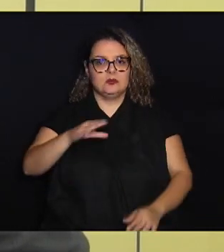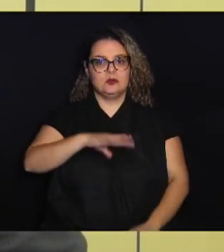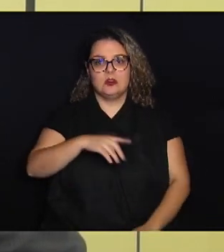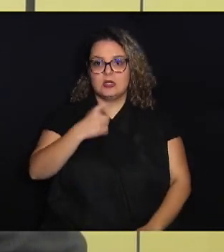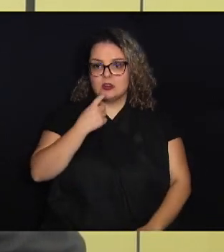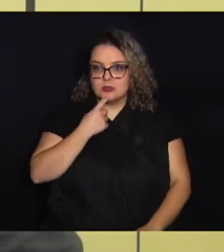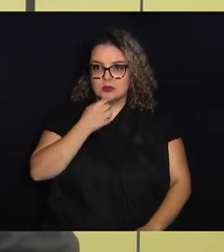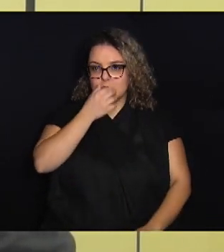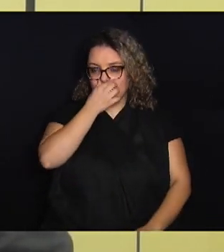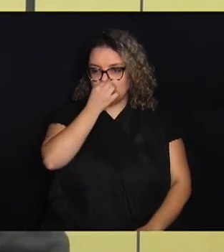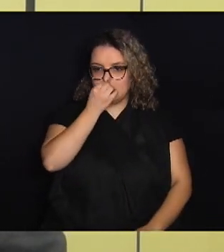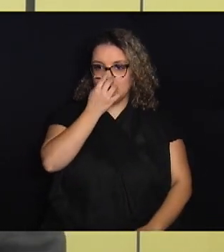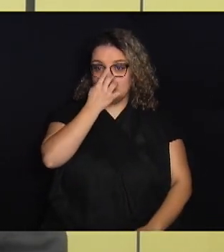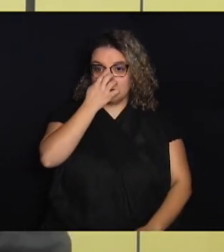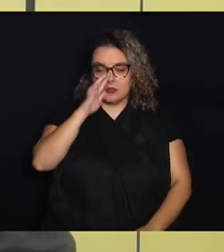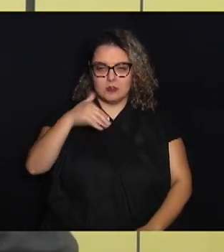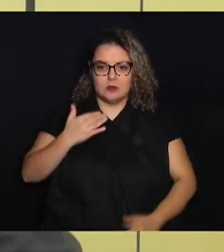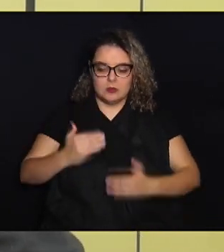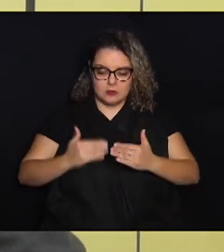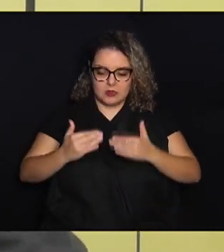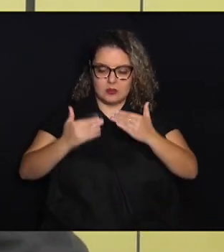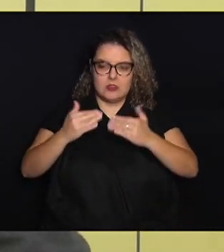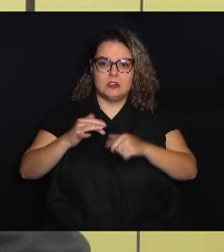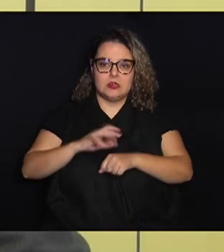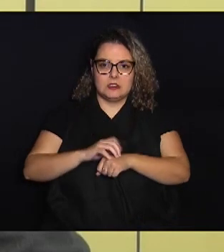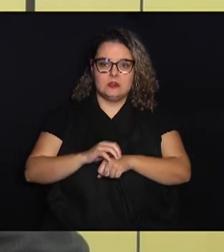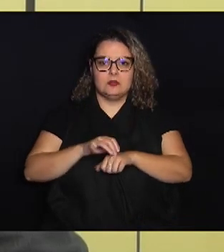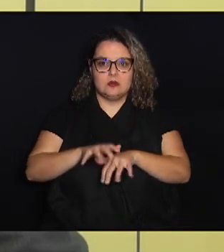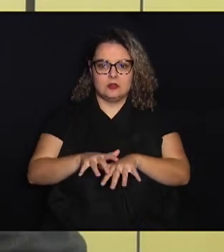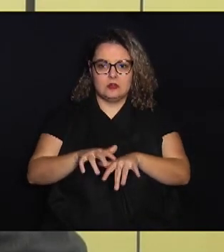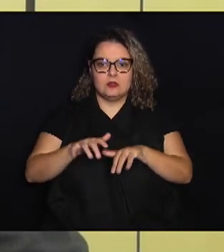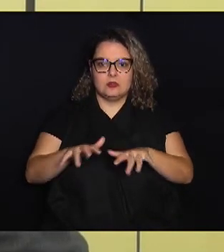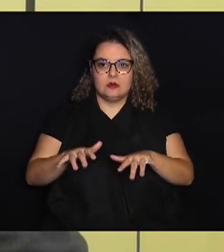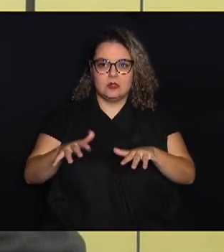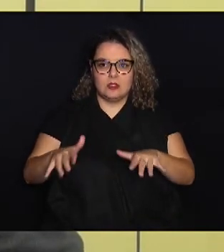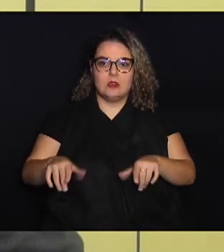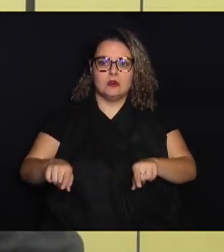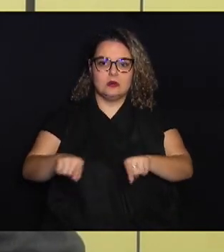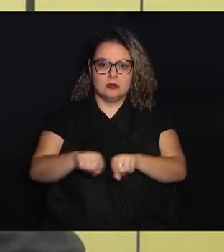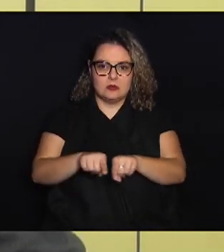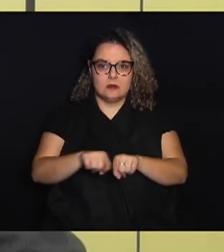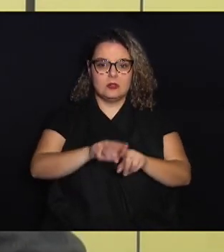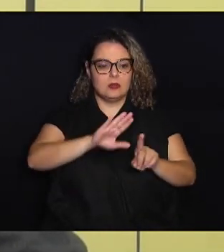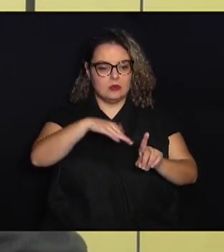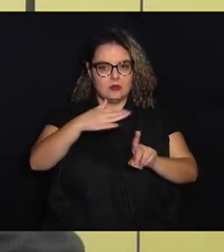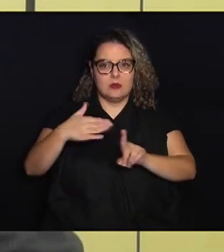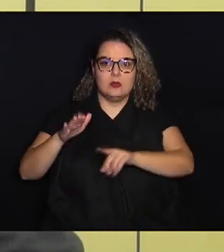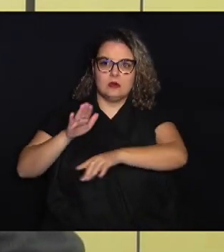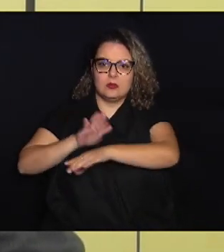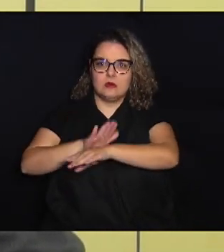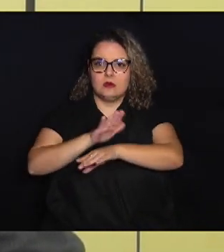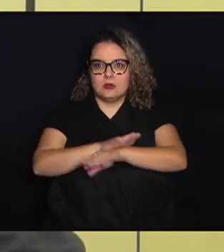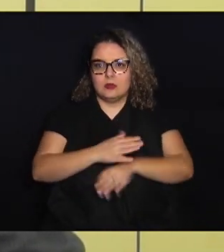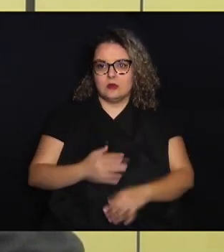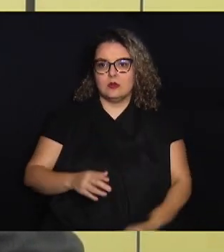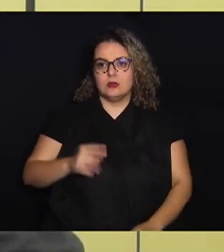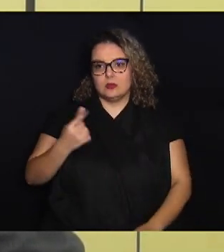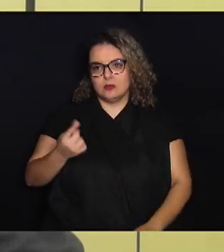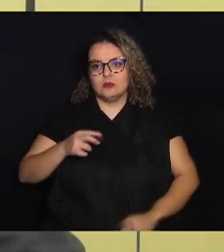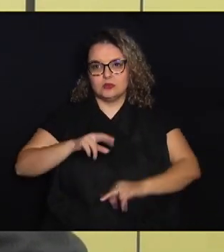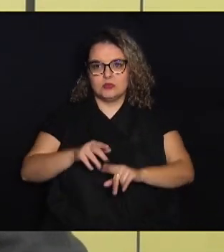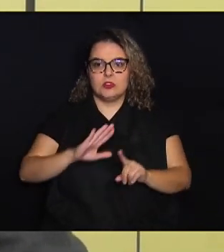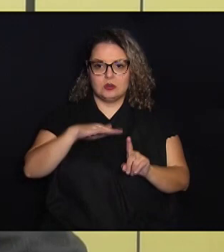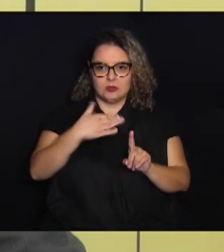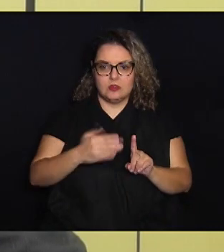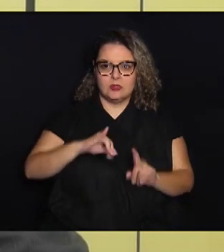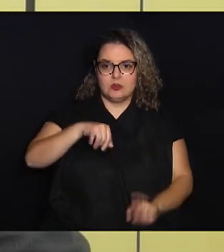E quando eles começaram a se recuperar das epidemias, começaram também a homenagear essas pessoas que ajudaram. Um dos homenageados é o